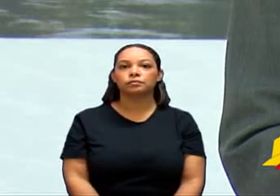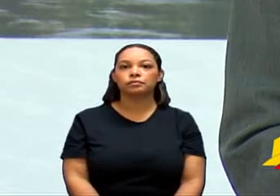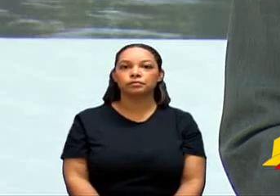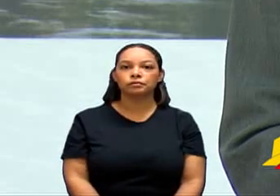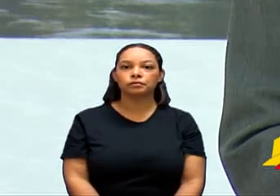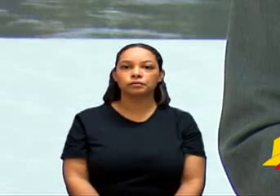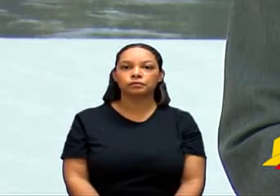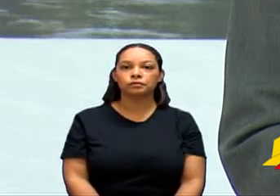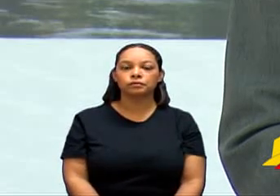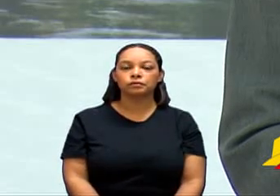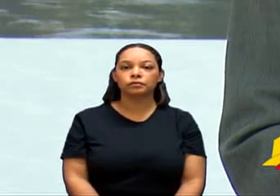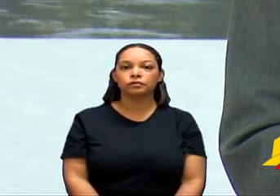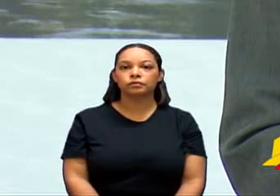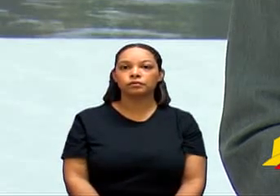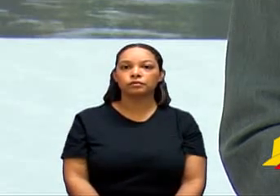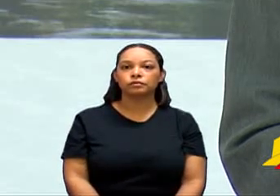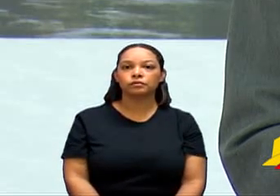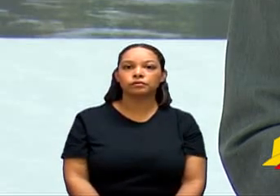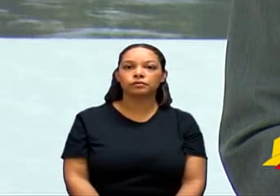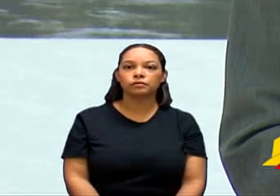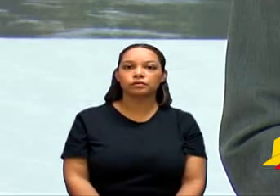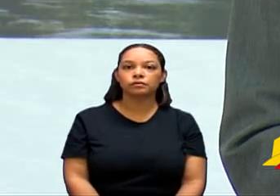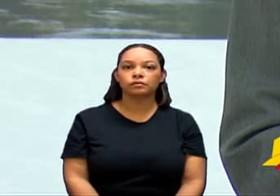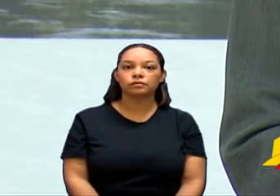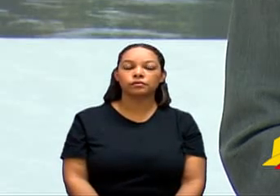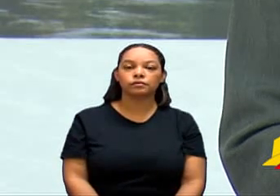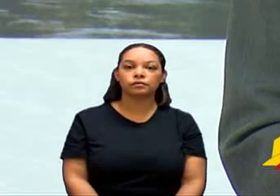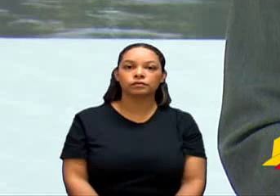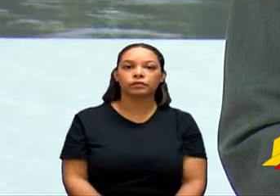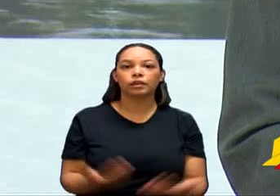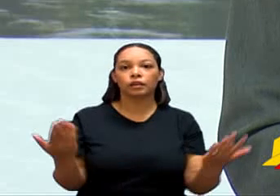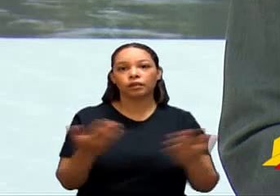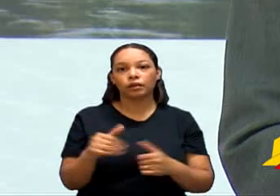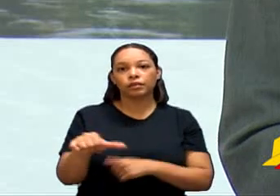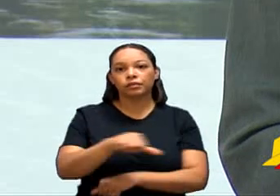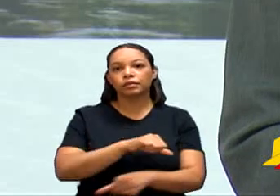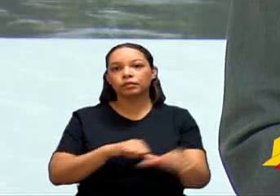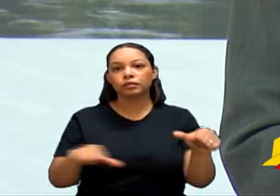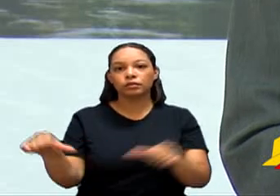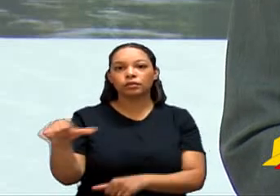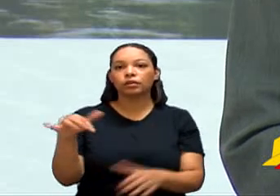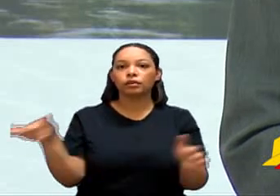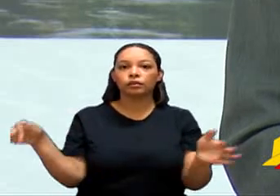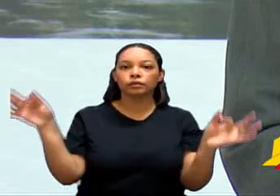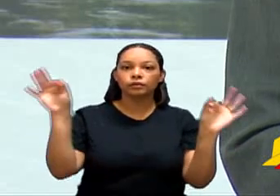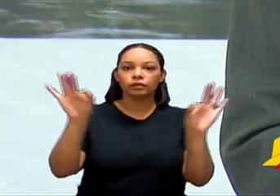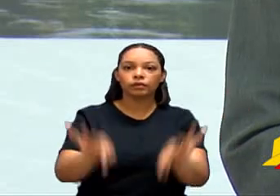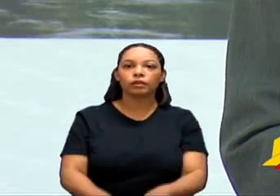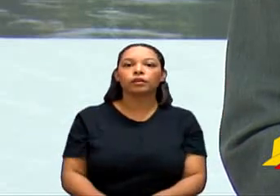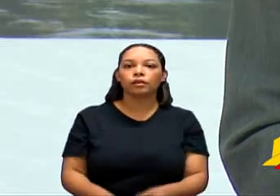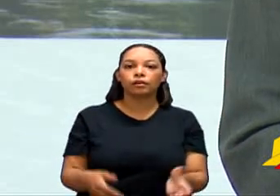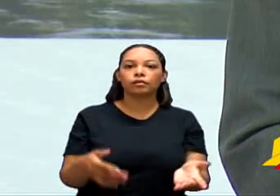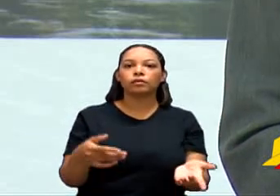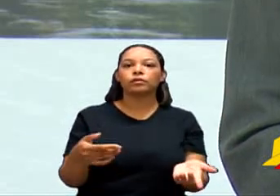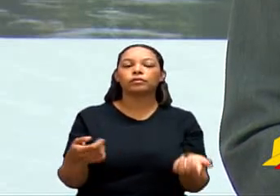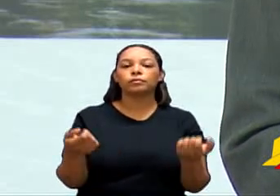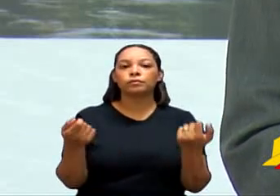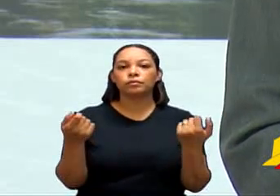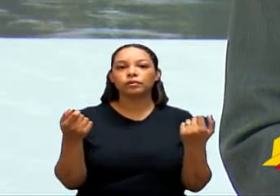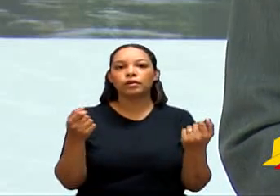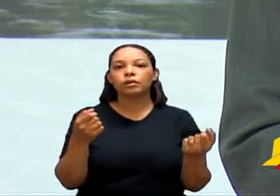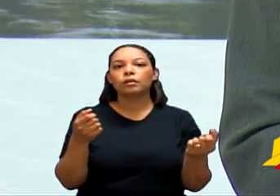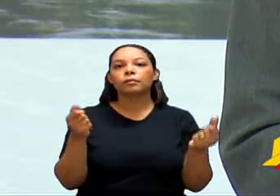seguinte, muda a finalidade dele de área de especial interesse